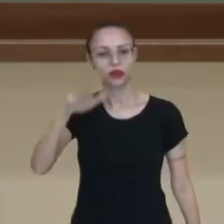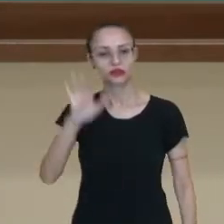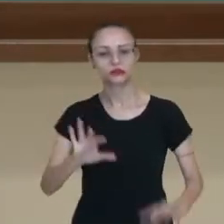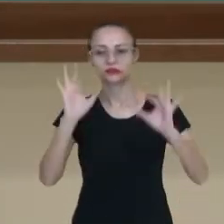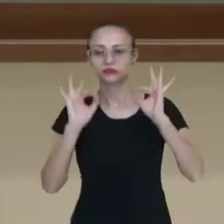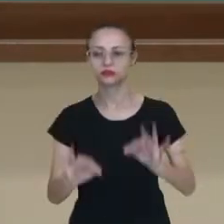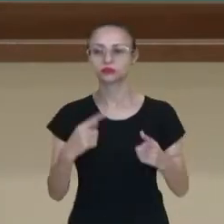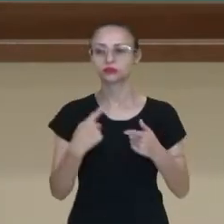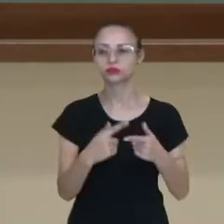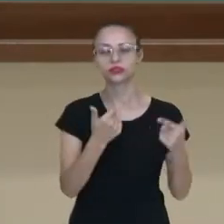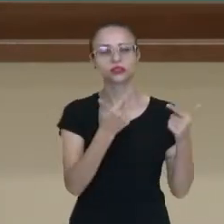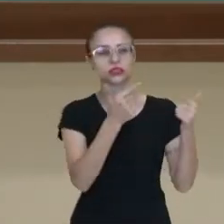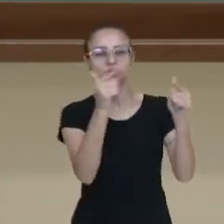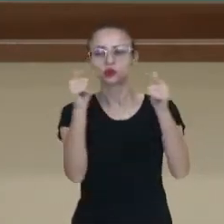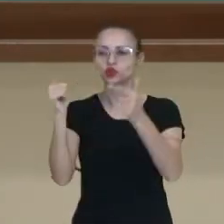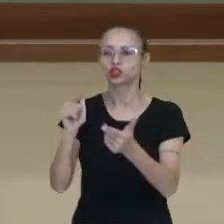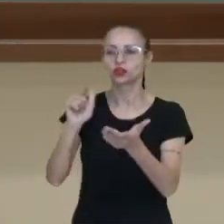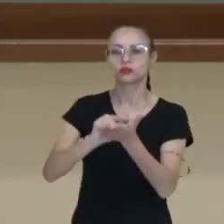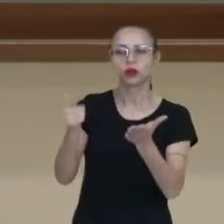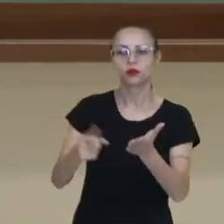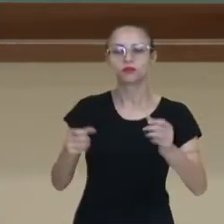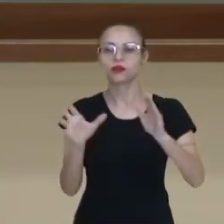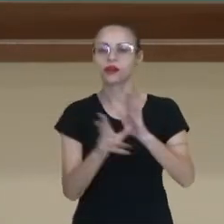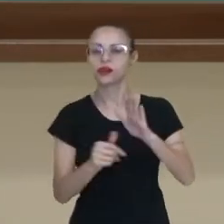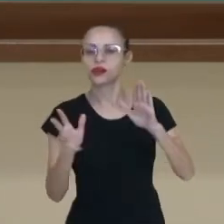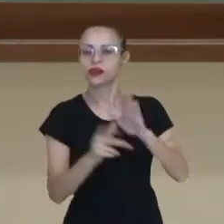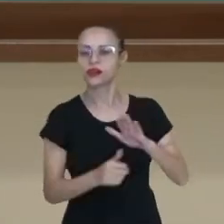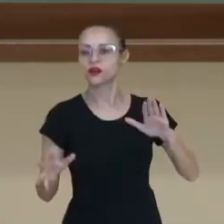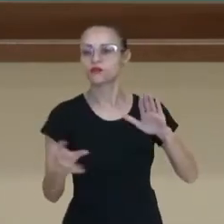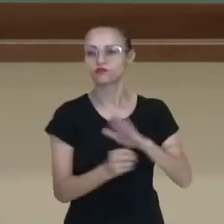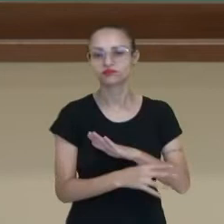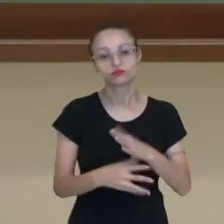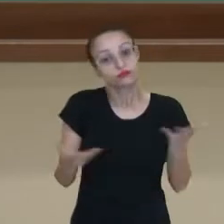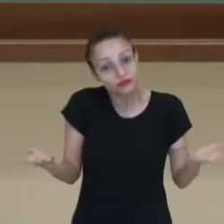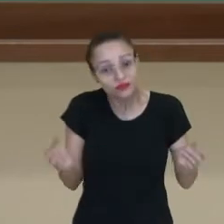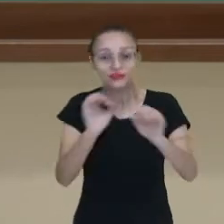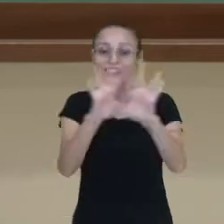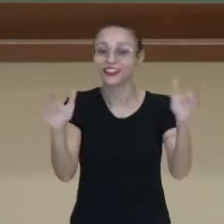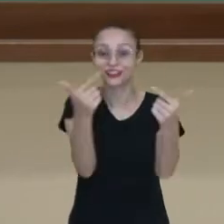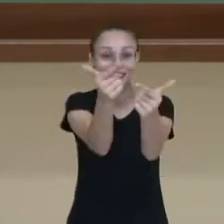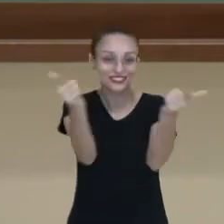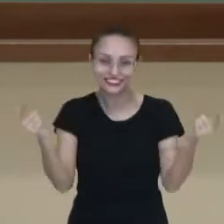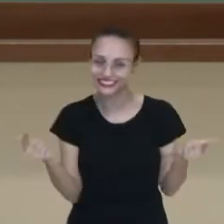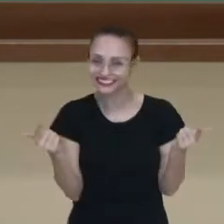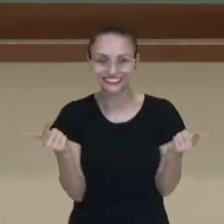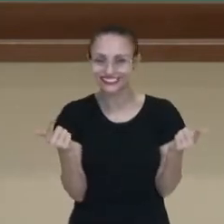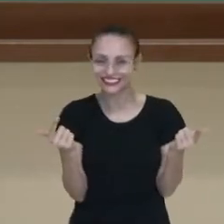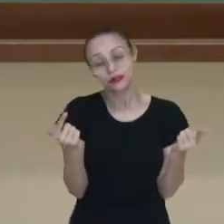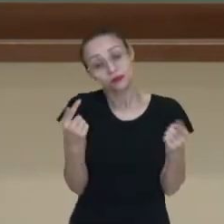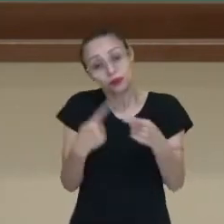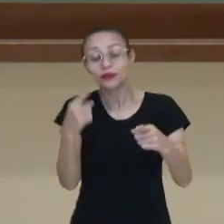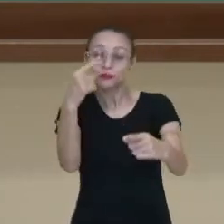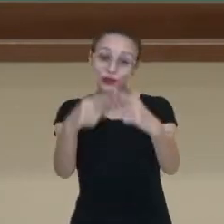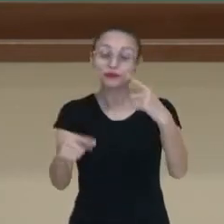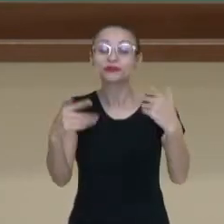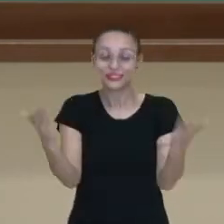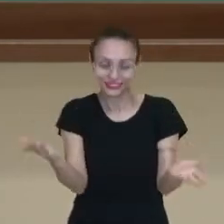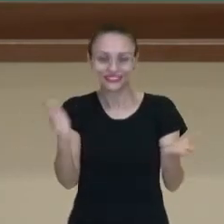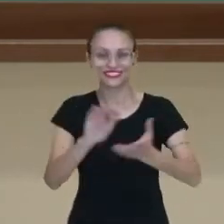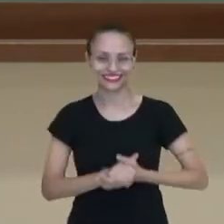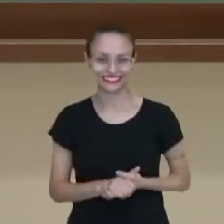tinha tantas reportagens sobre esquemas de corrupção, coisa assim. É claro que você não tinha reportagem disso, era proibido